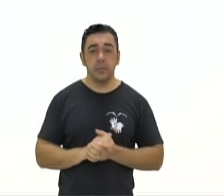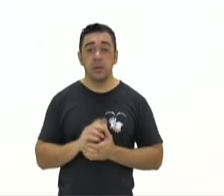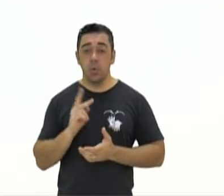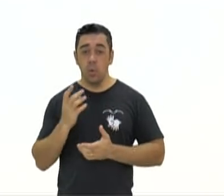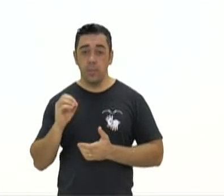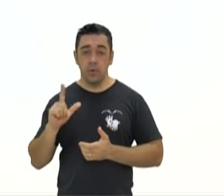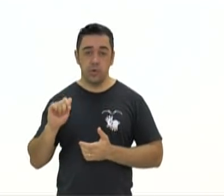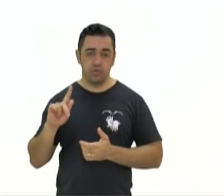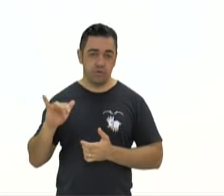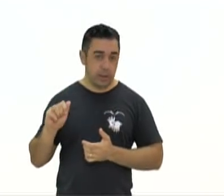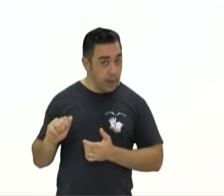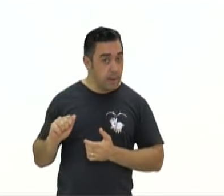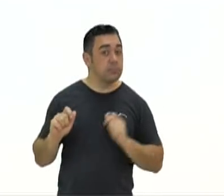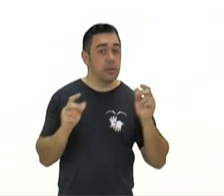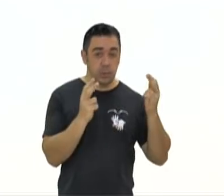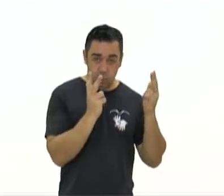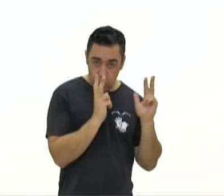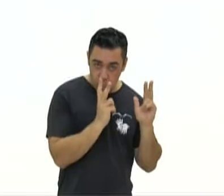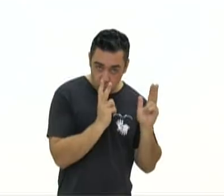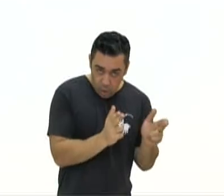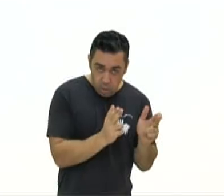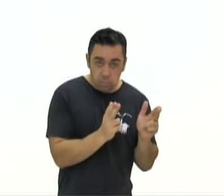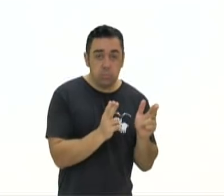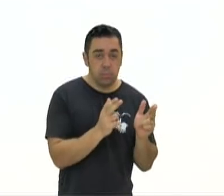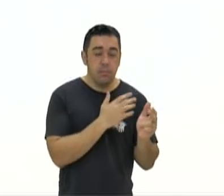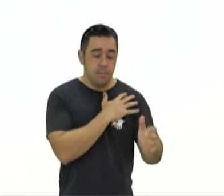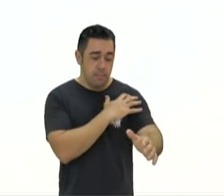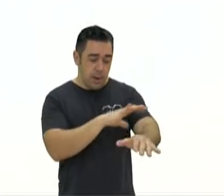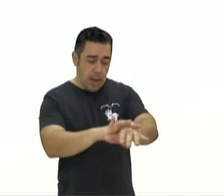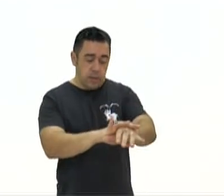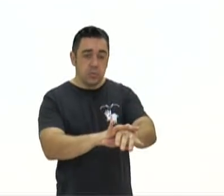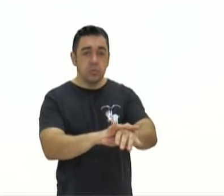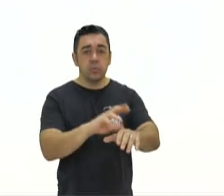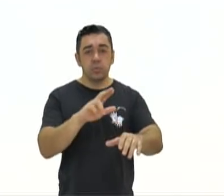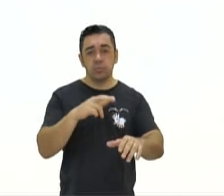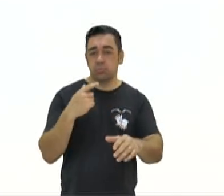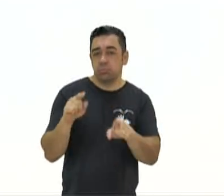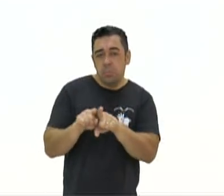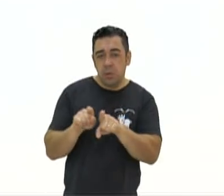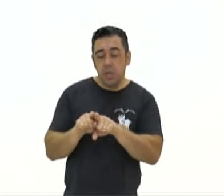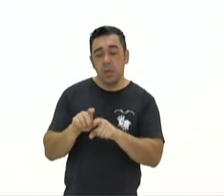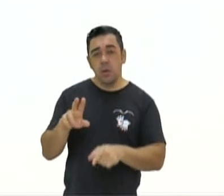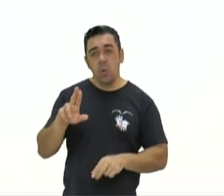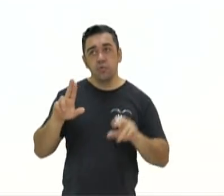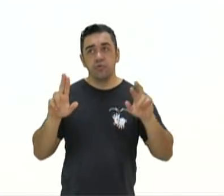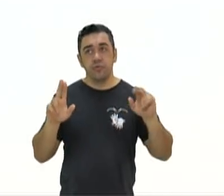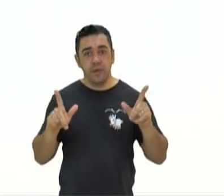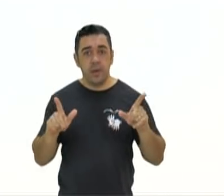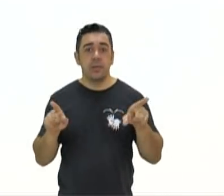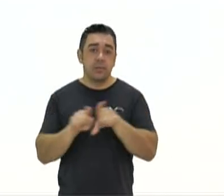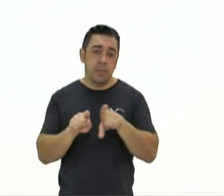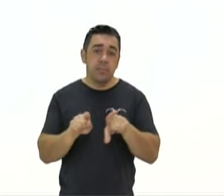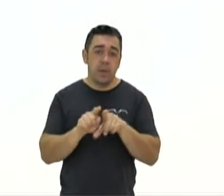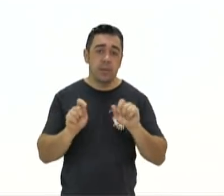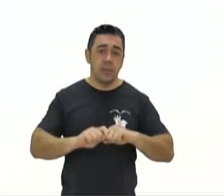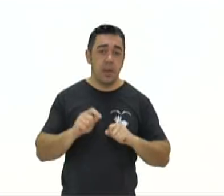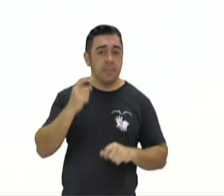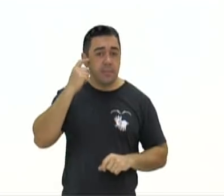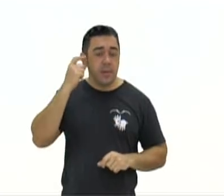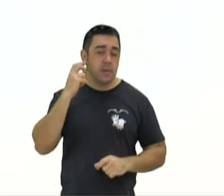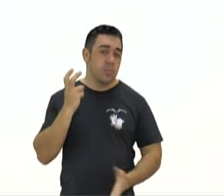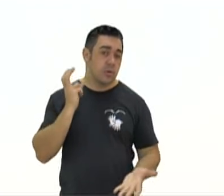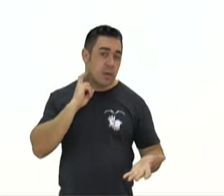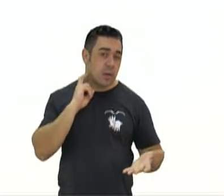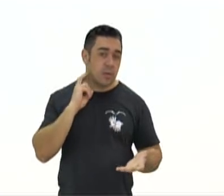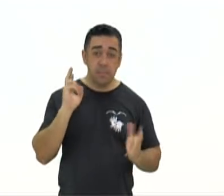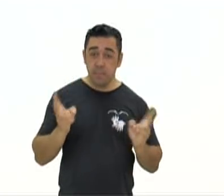homologia. Pode ser igual, no caso do nosso braço e do chimpanzé, ou pode ser função diferente. Pense lá, então, no nosso braço e na asa do